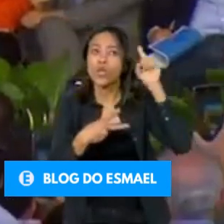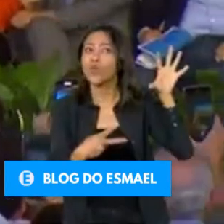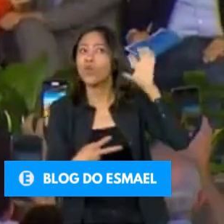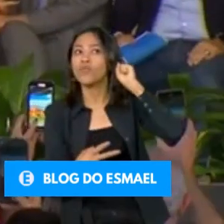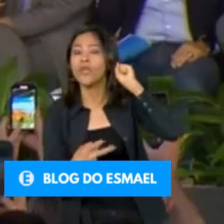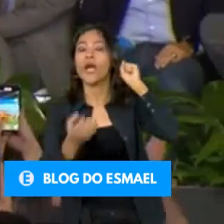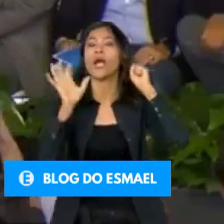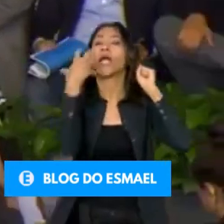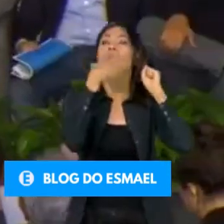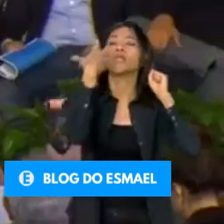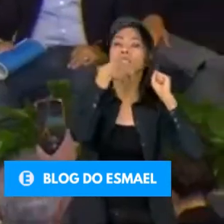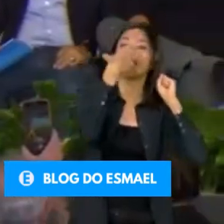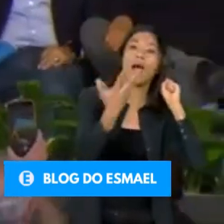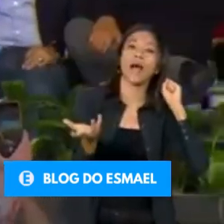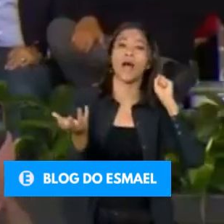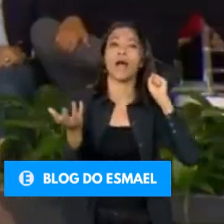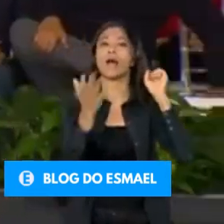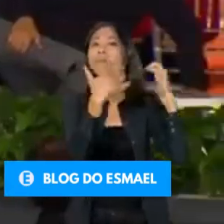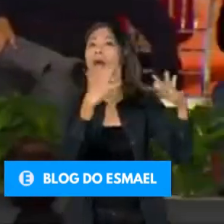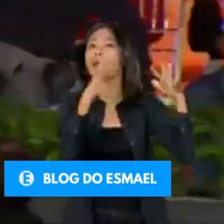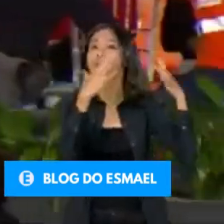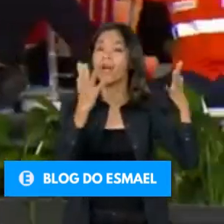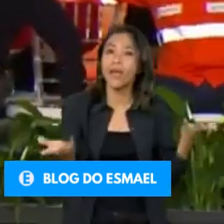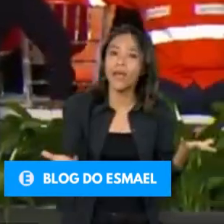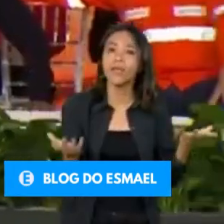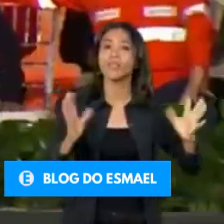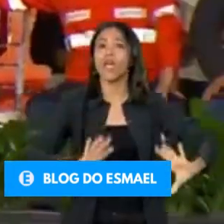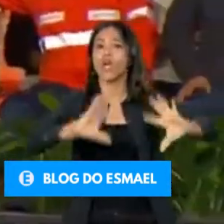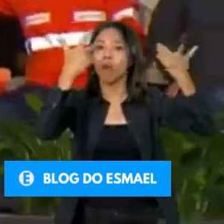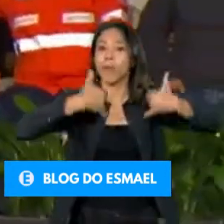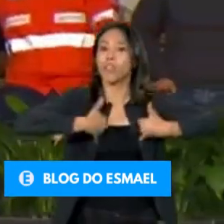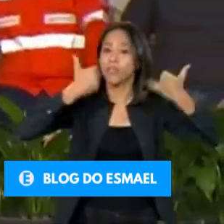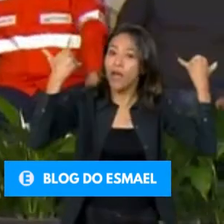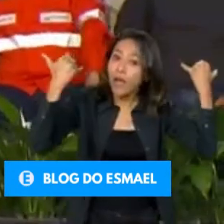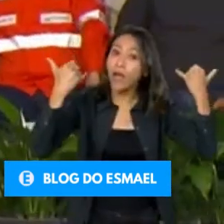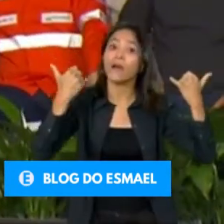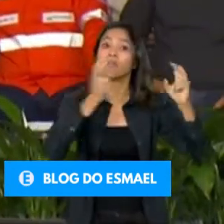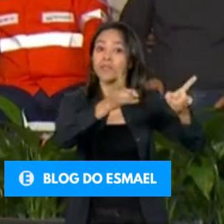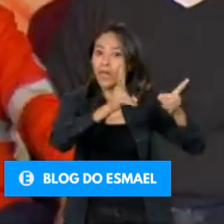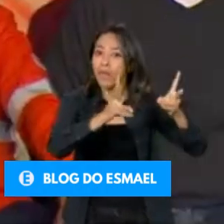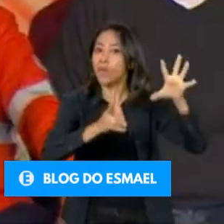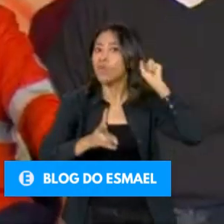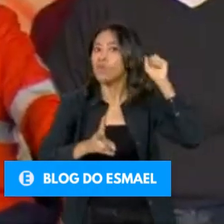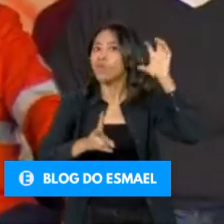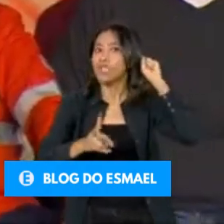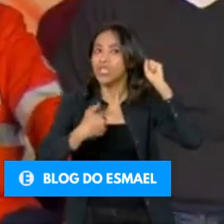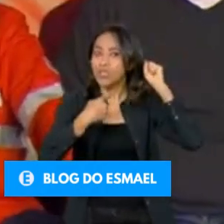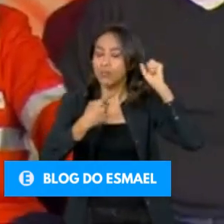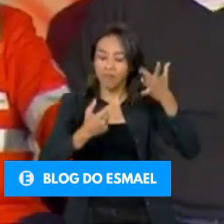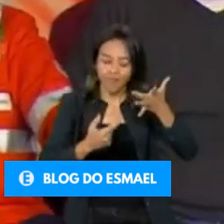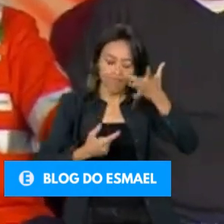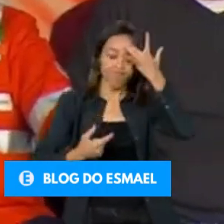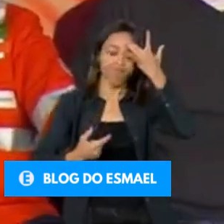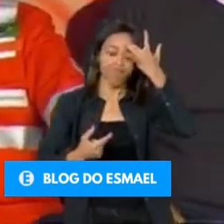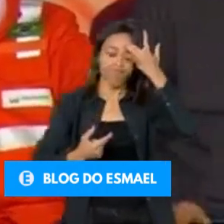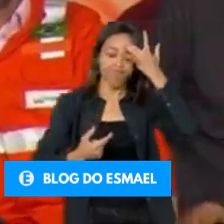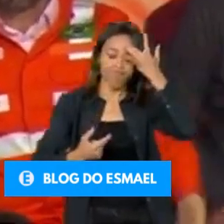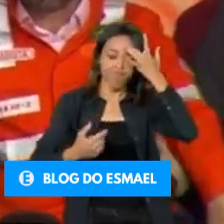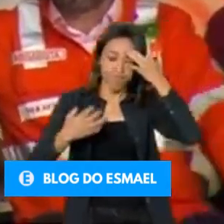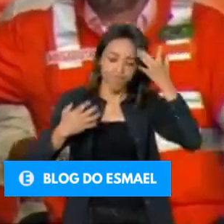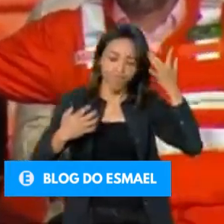o pessoal cantar parabéns, comemorar o aniversário, e aquilo, Bajo, marcou a minha vida.